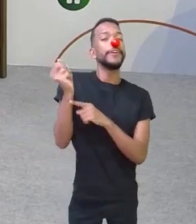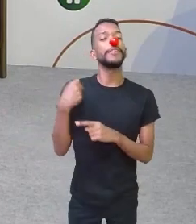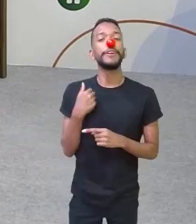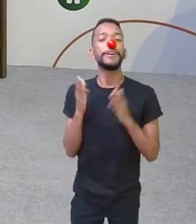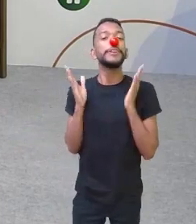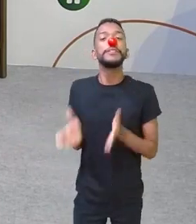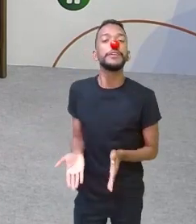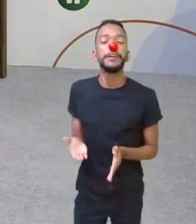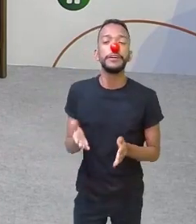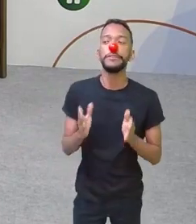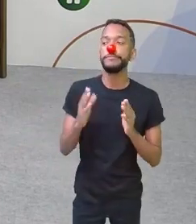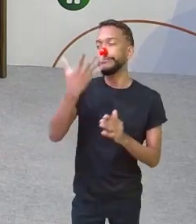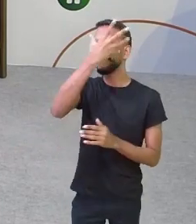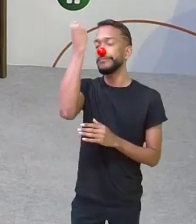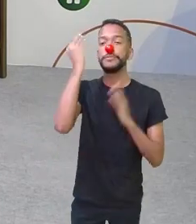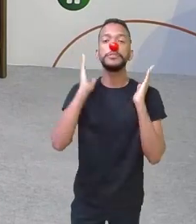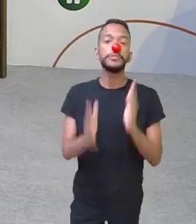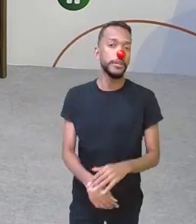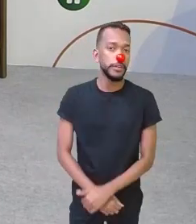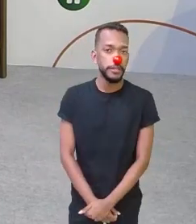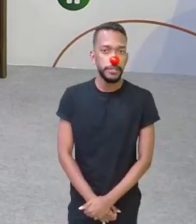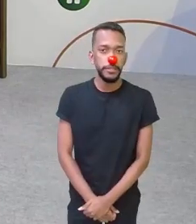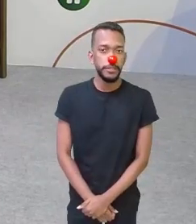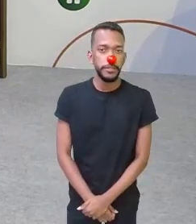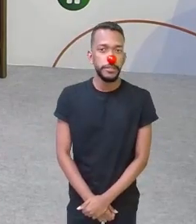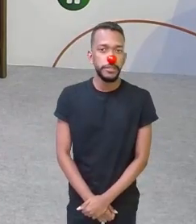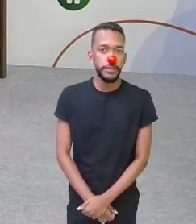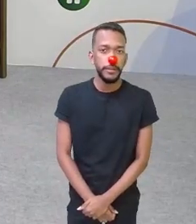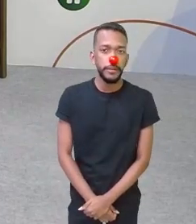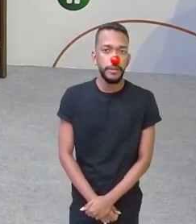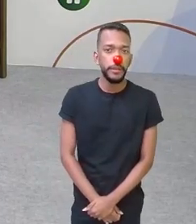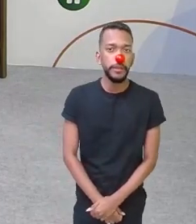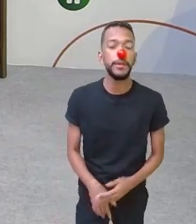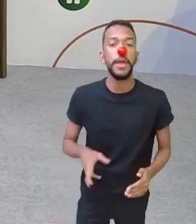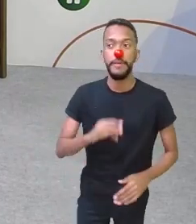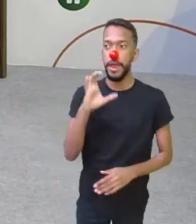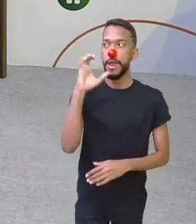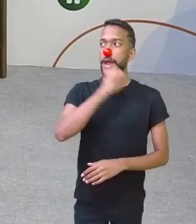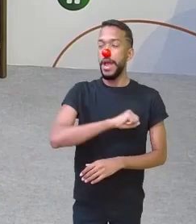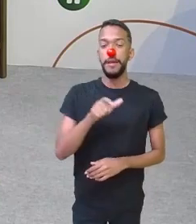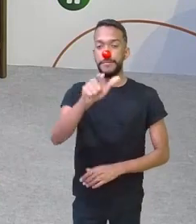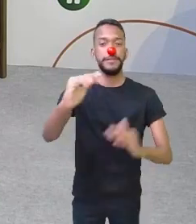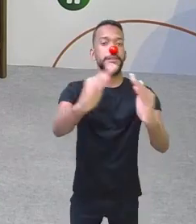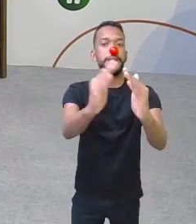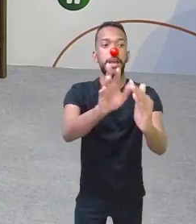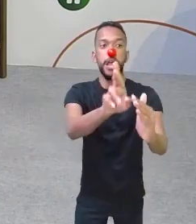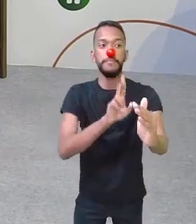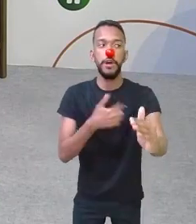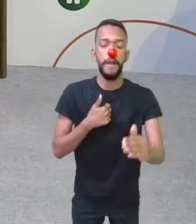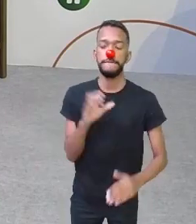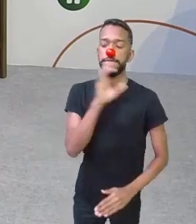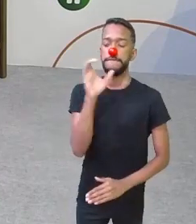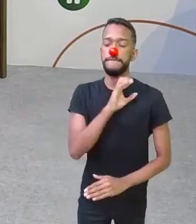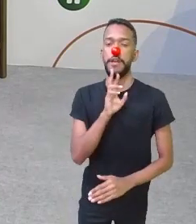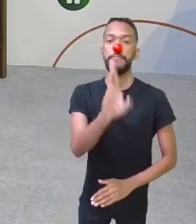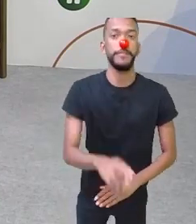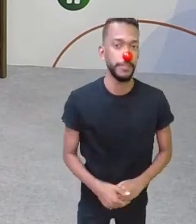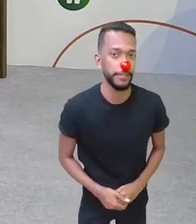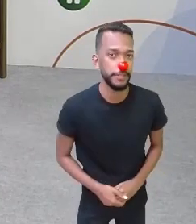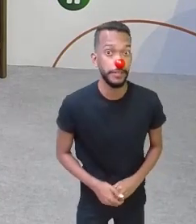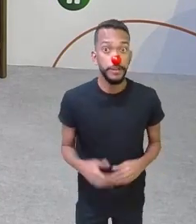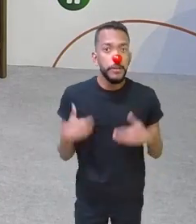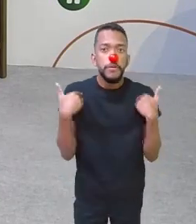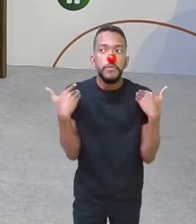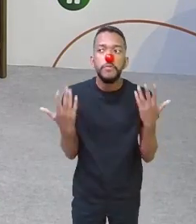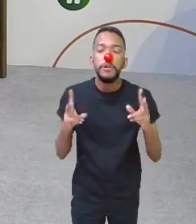acabo esquecendo. E Bora bora lá. outra pergunta que agora eu vou acertar. Mais Bora rápido lá. do que os meninos de casa. Bota Qual outra. a